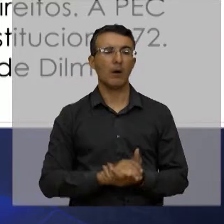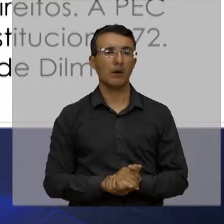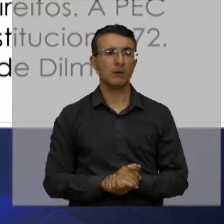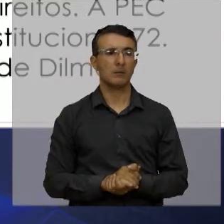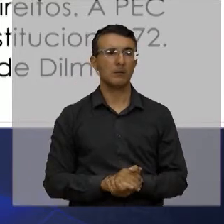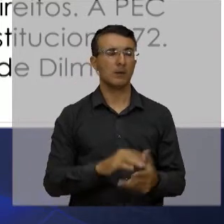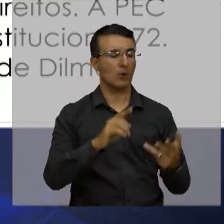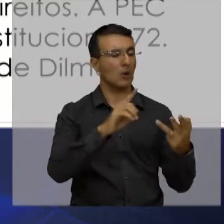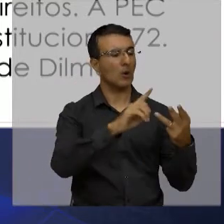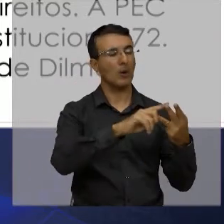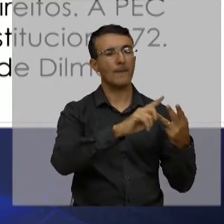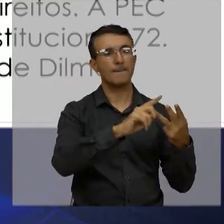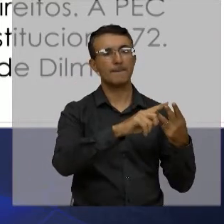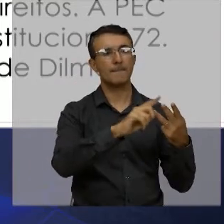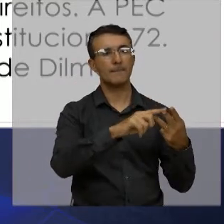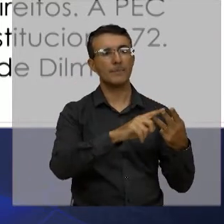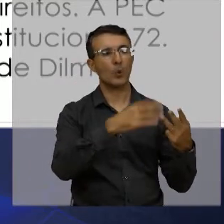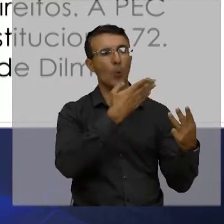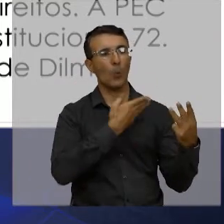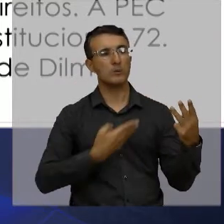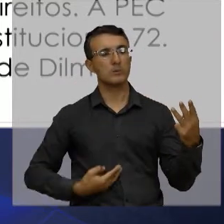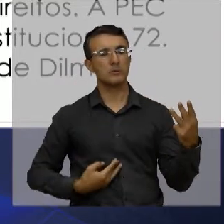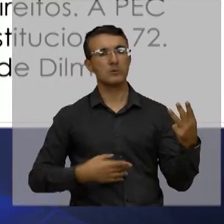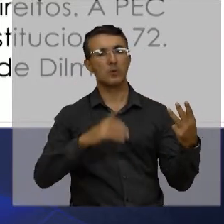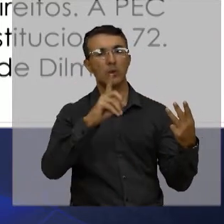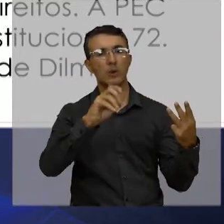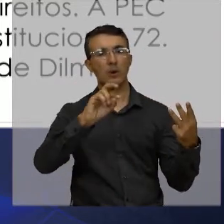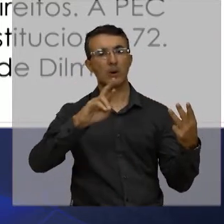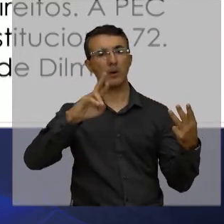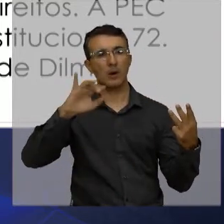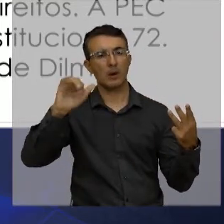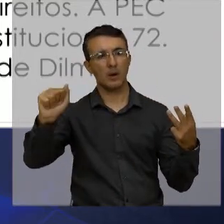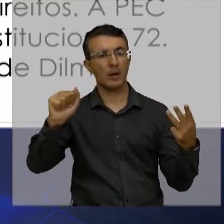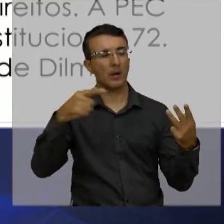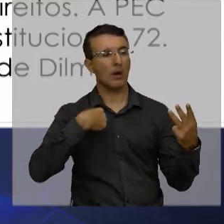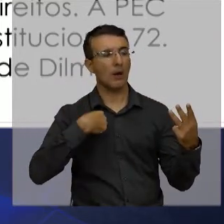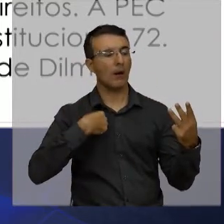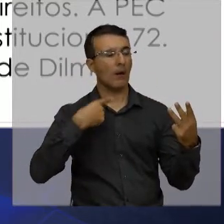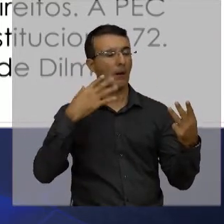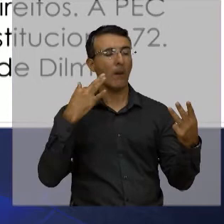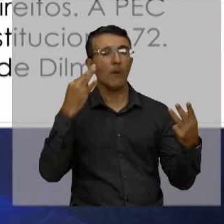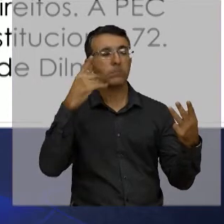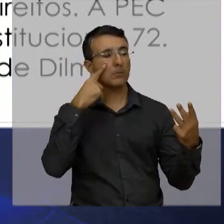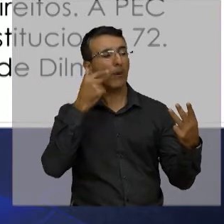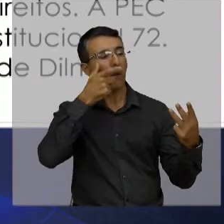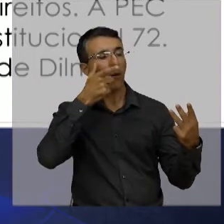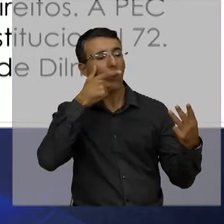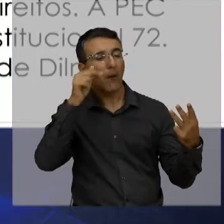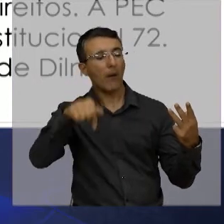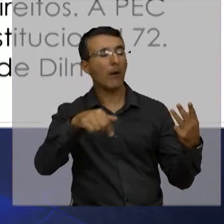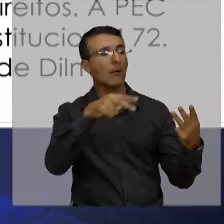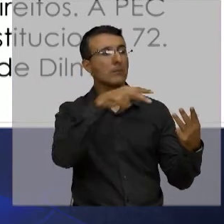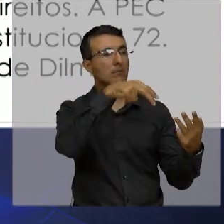2019? Segundo, o governador do estado de São Paulo vai rever esse posicionamento e aplicar